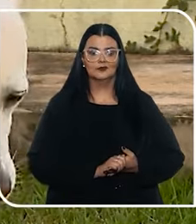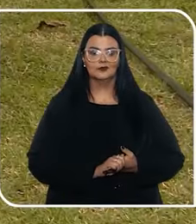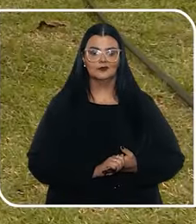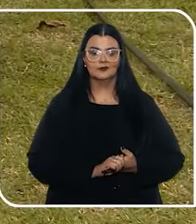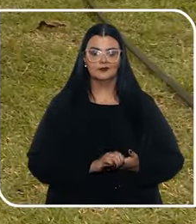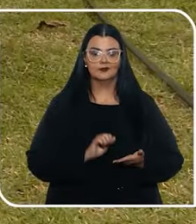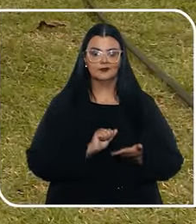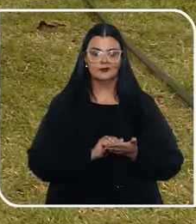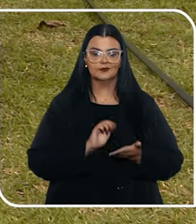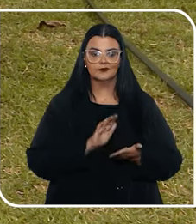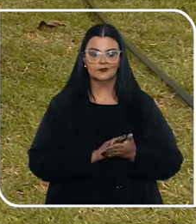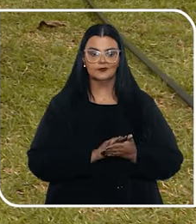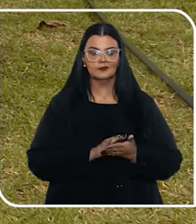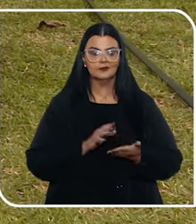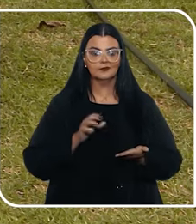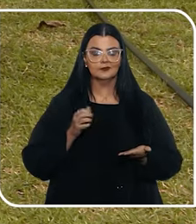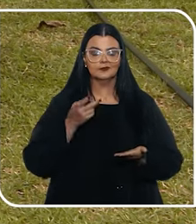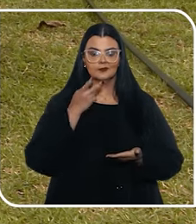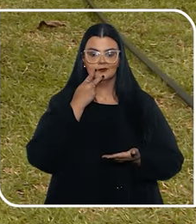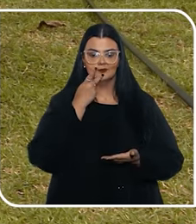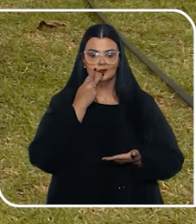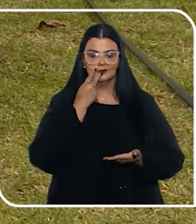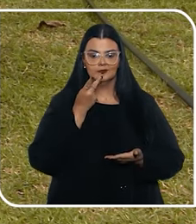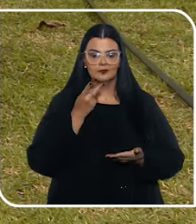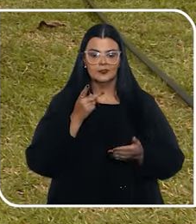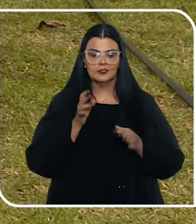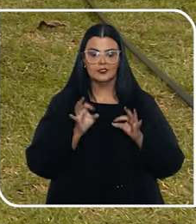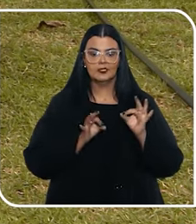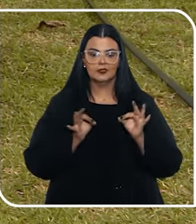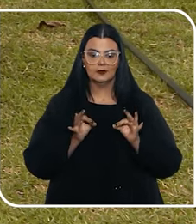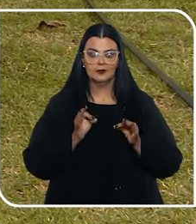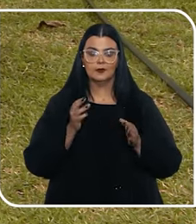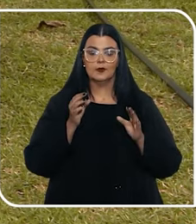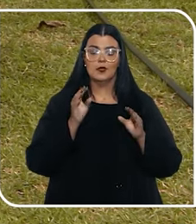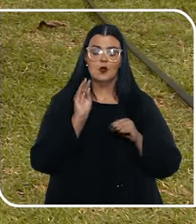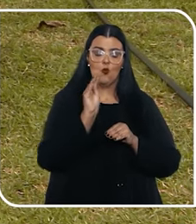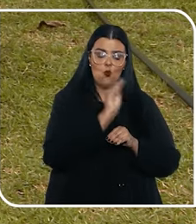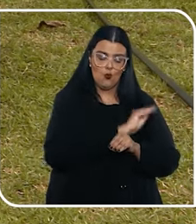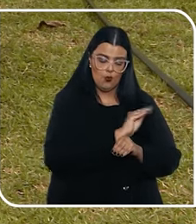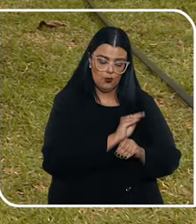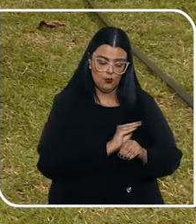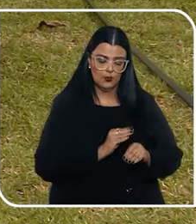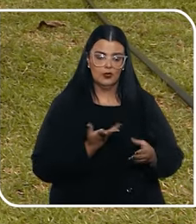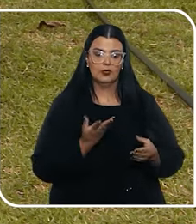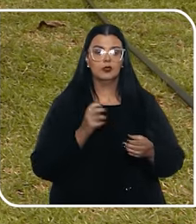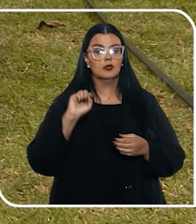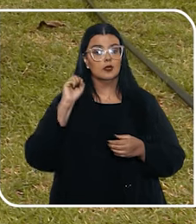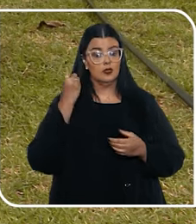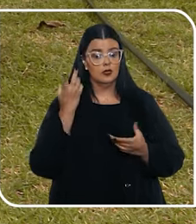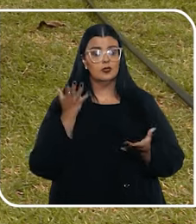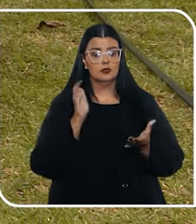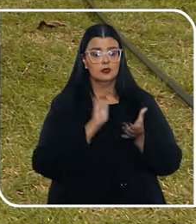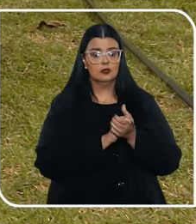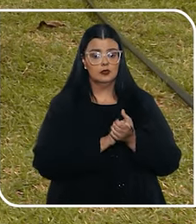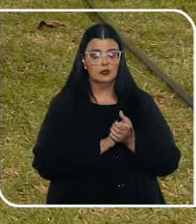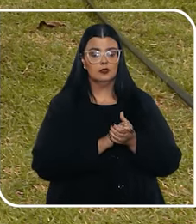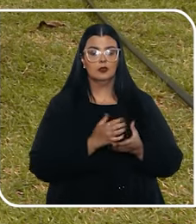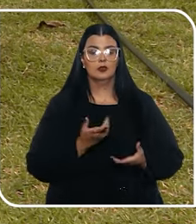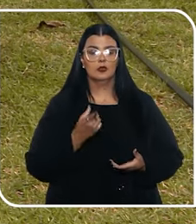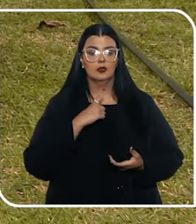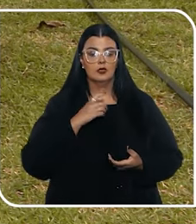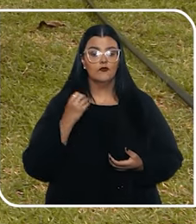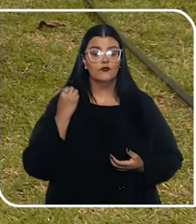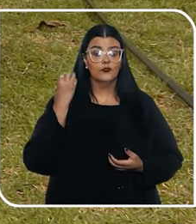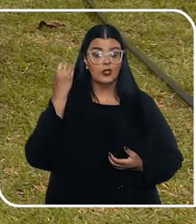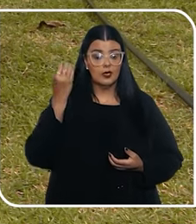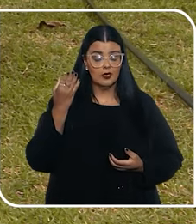fazia. Estragar a educação dela. Outro detalhe dela. Que eu achei interessante. A cadela ficará sob os cuidados do seu ex em caso